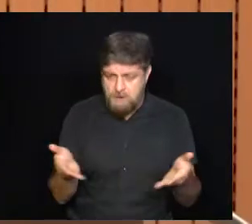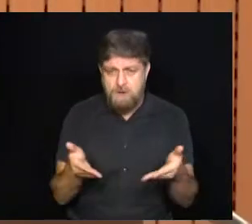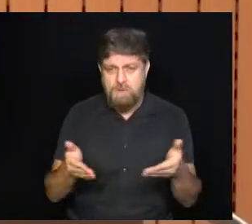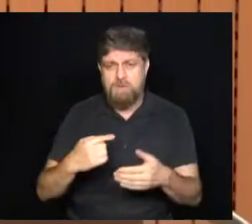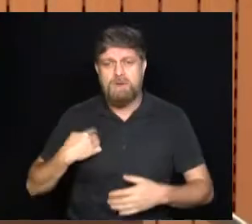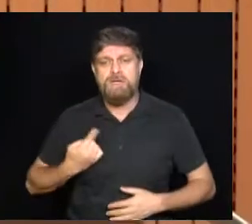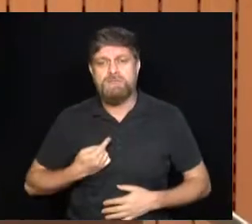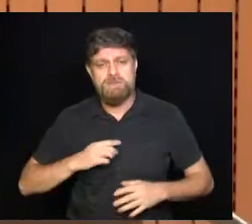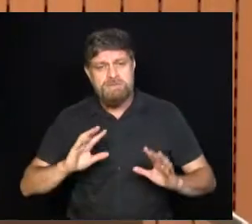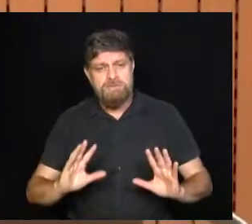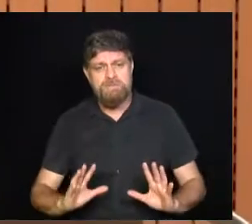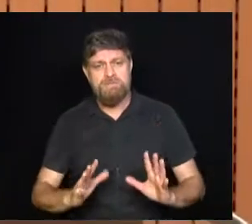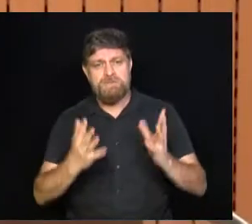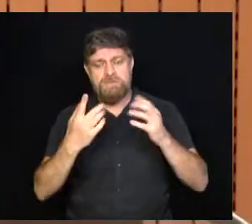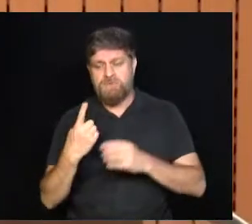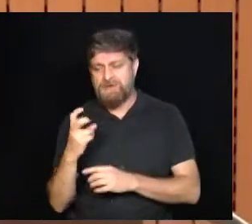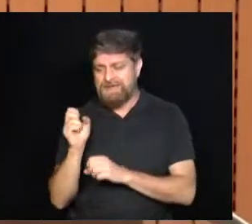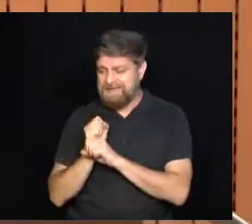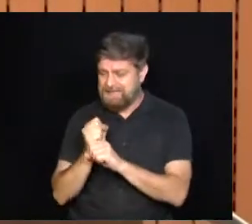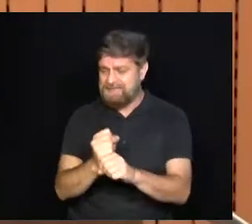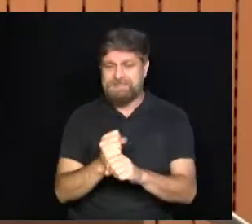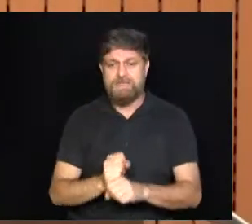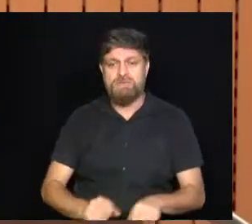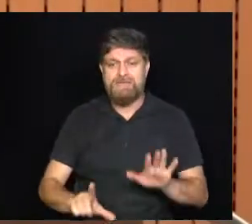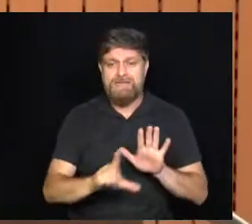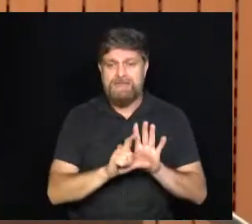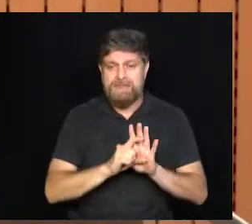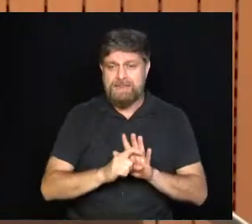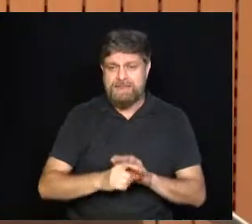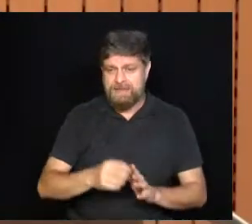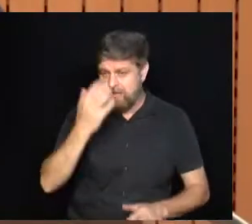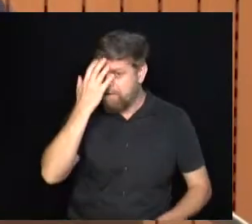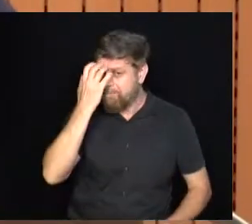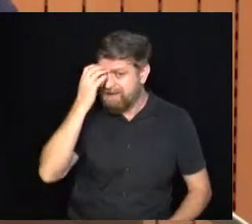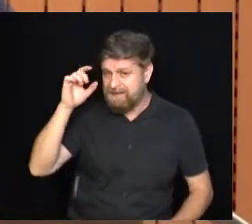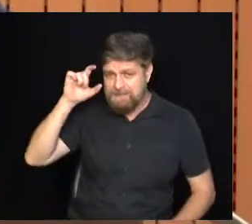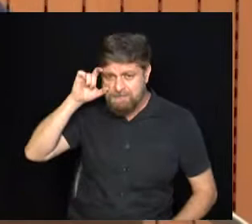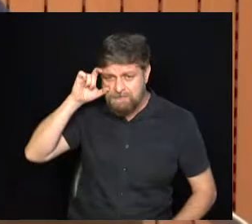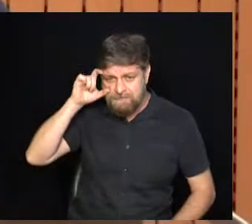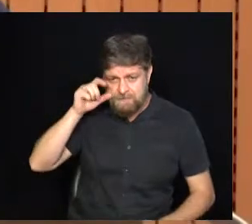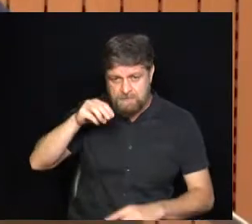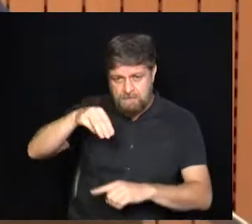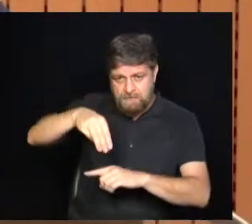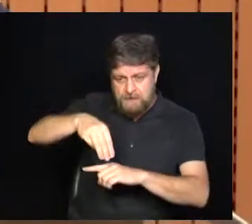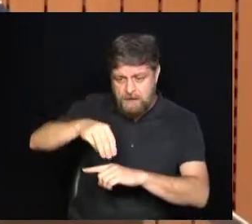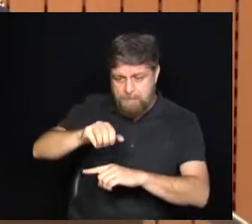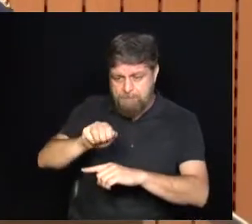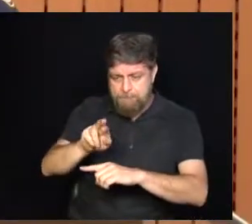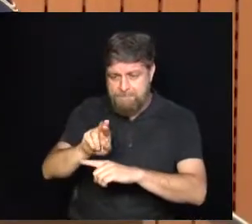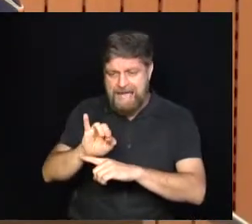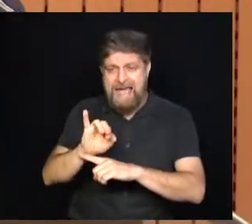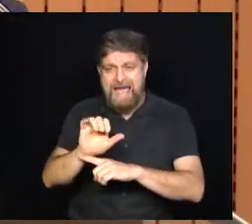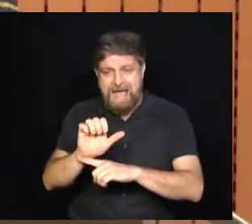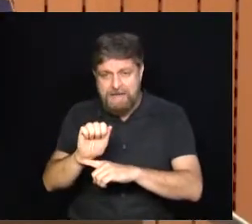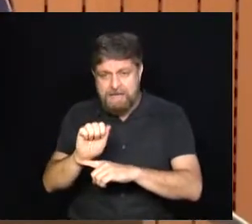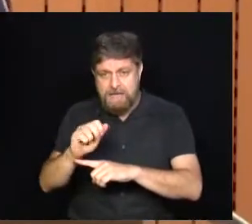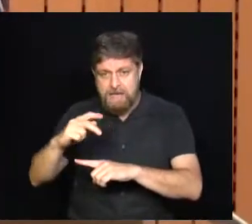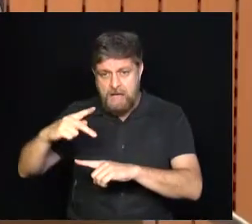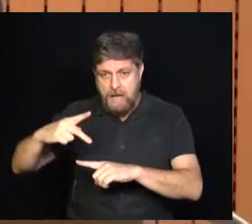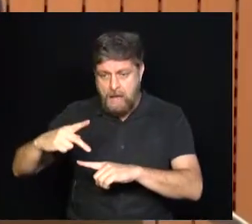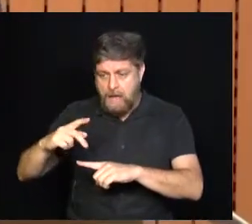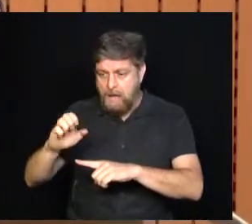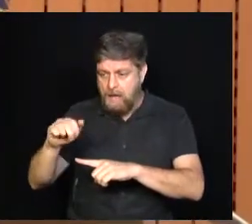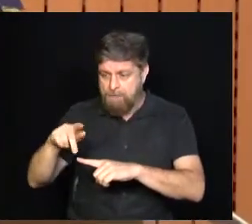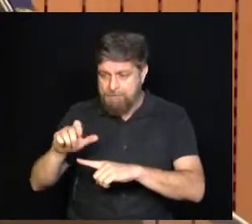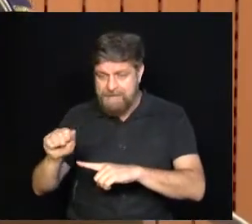nós comemoramos 15 anos da Lei Maria da Penha, e a Maria da Penha é uma mulher que a gente precisa lembrar para todo o sempre,